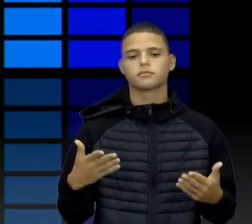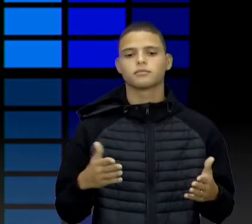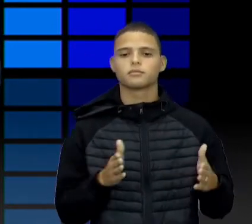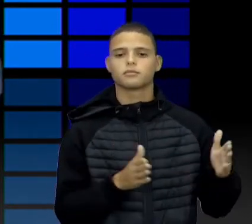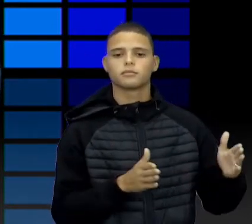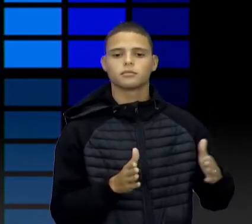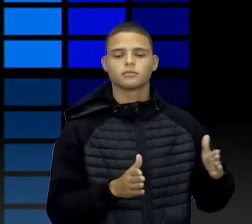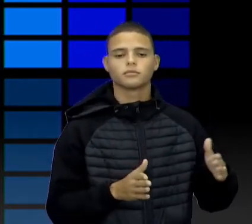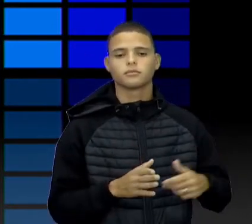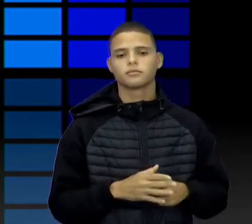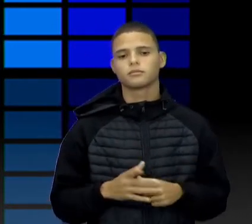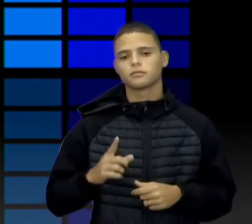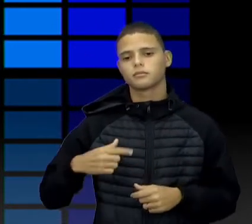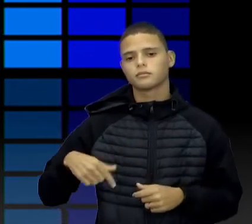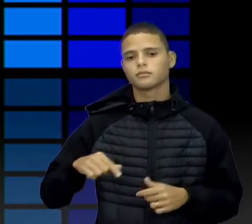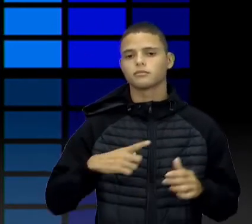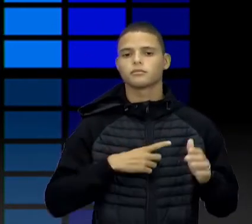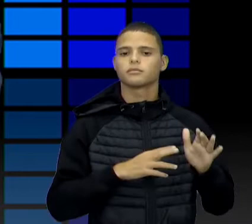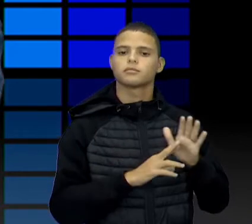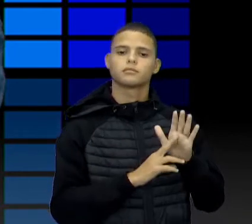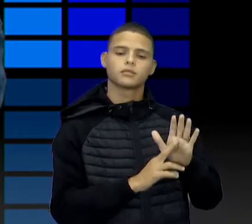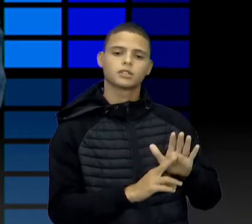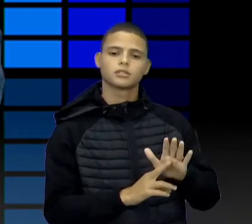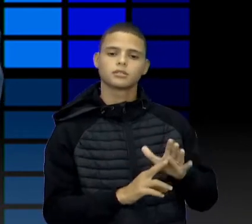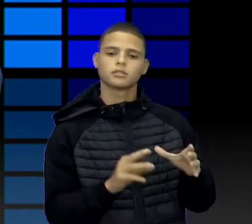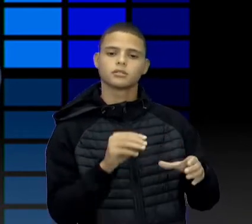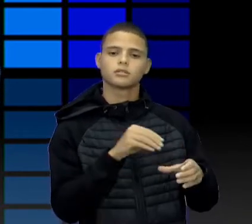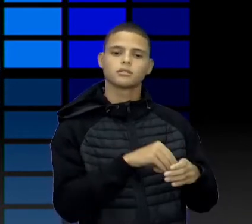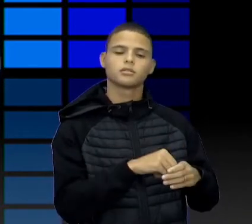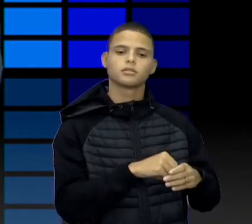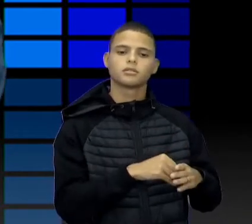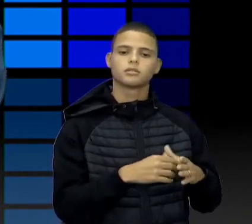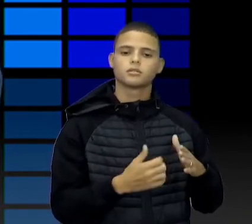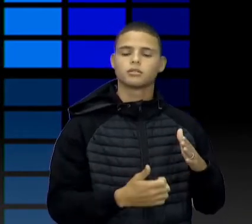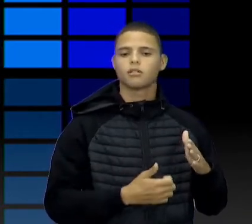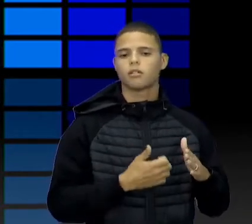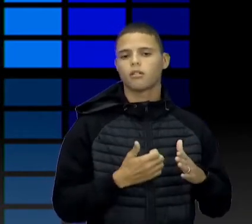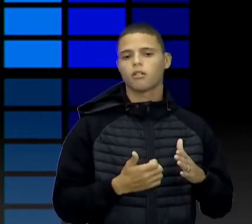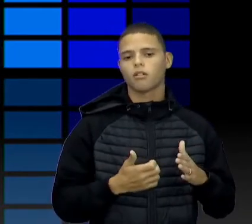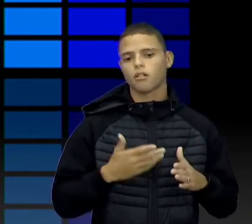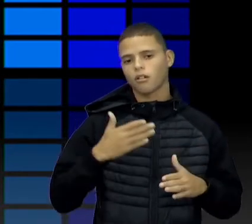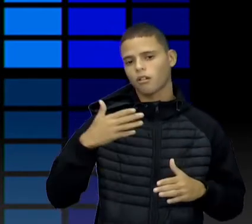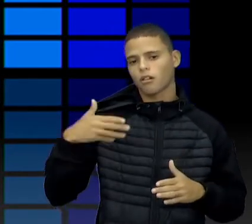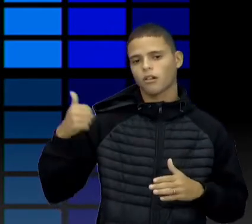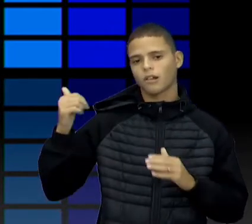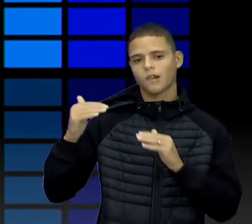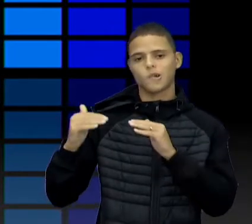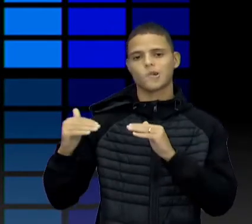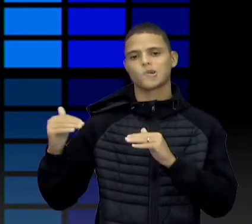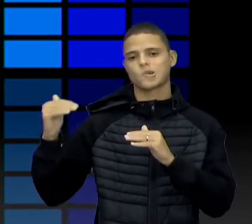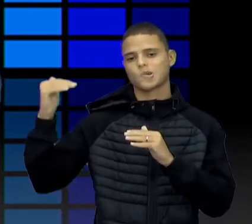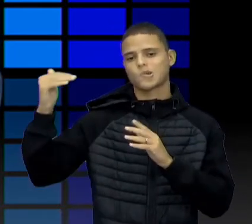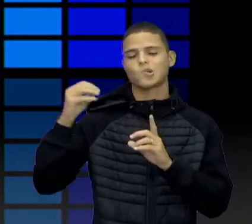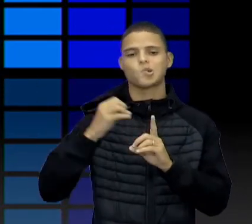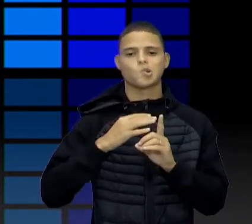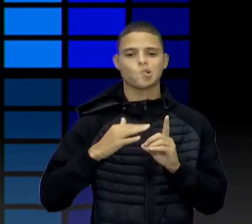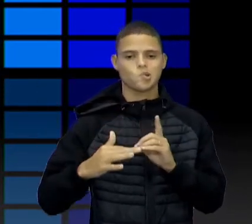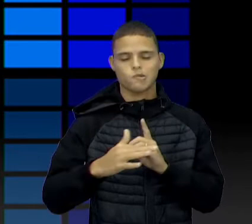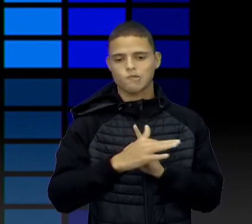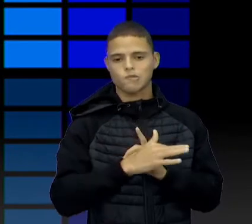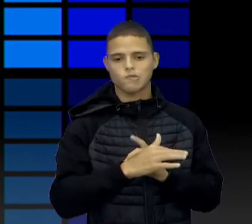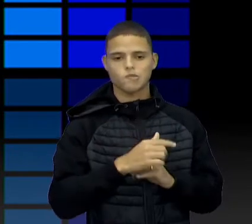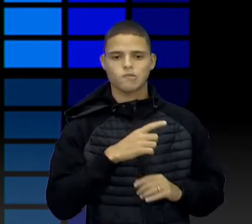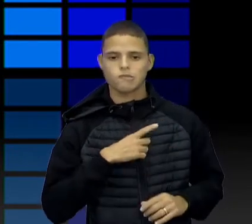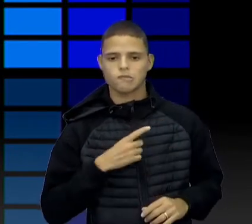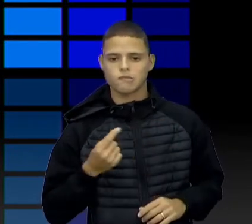nós estamos sendo representados dentro daquilo que é considerado o melhor de se estar numa sociedade, onde se tem